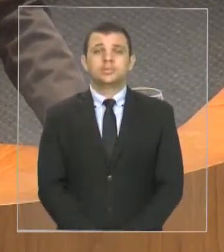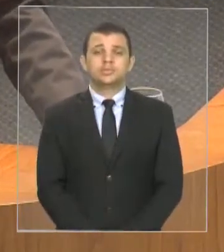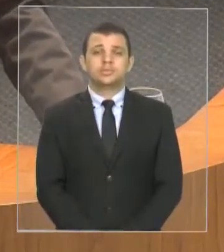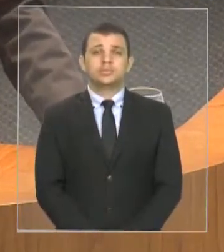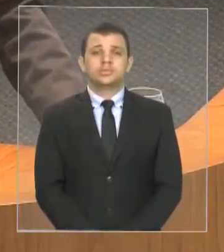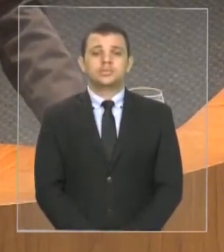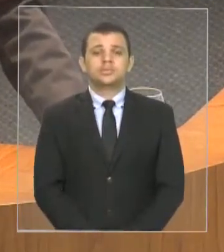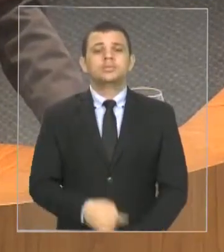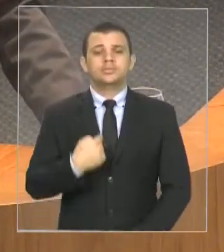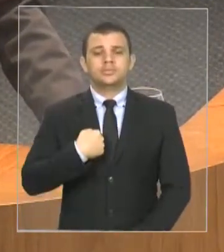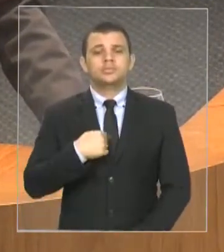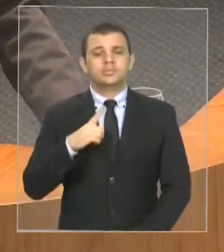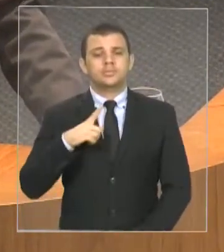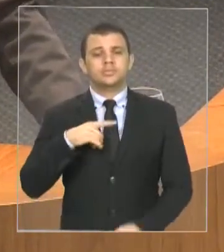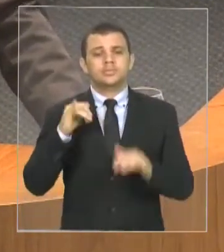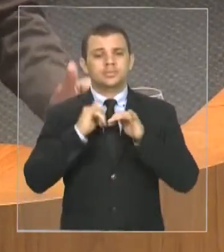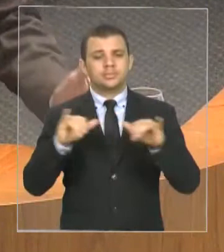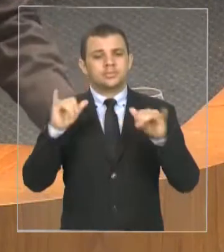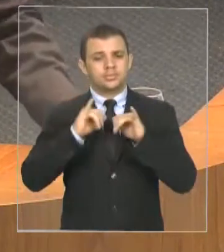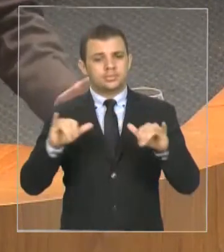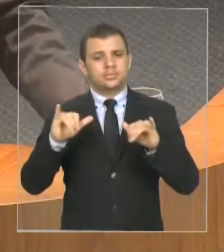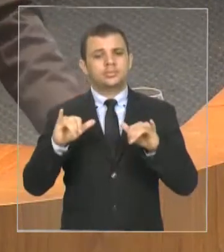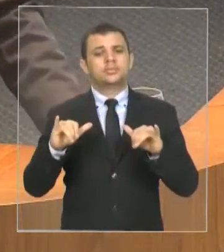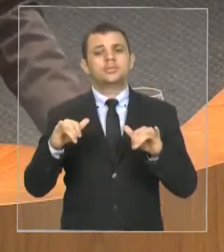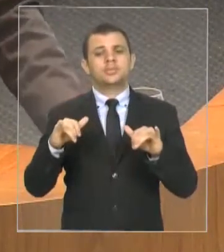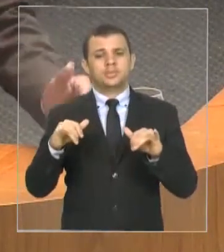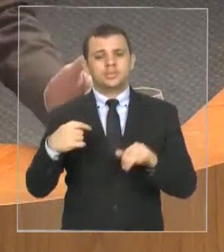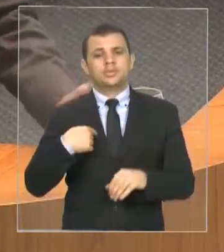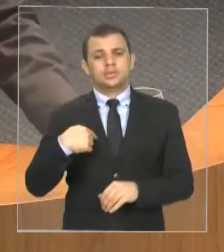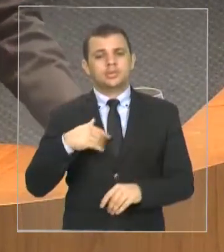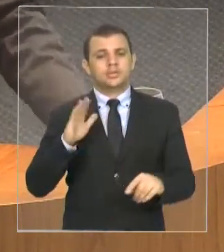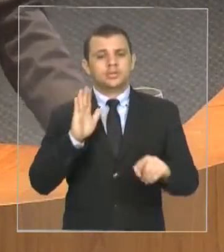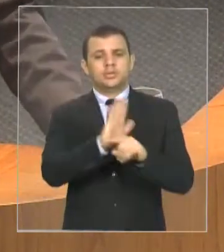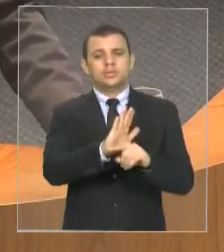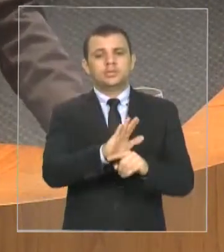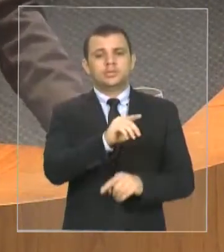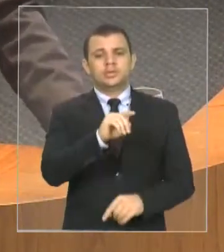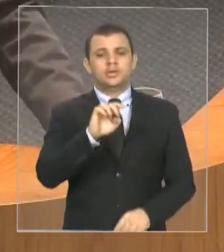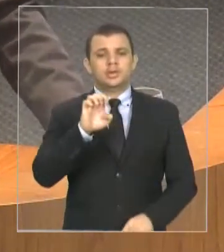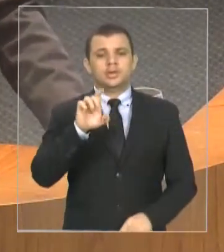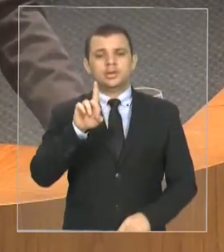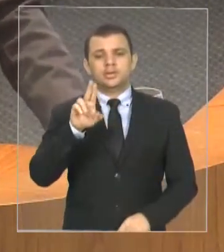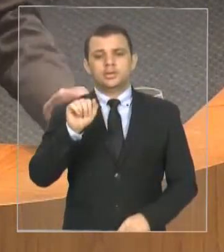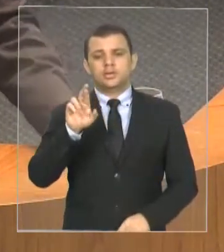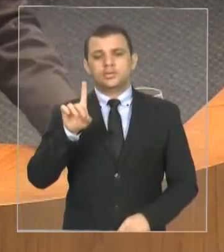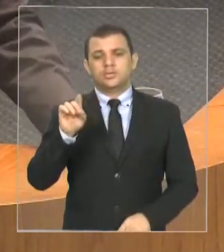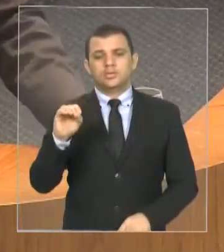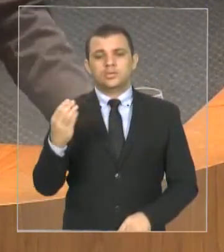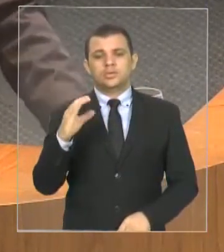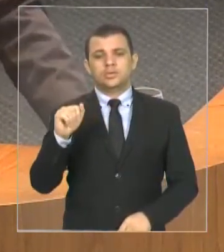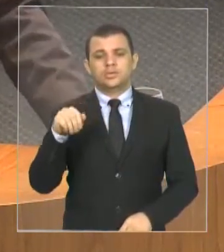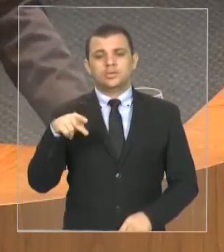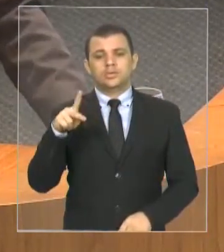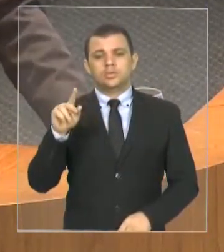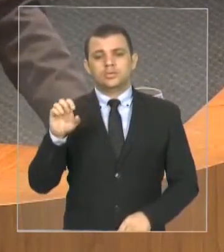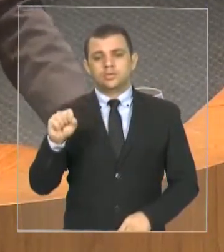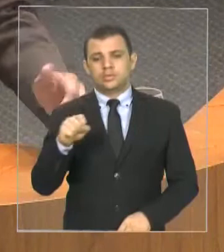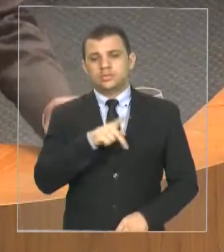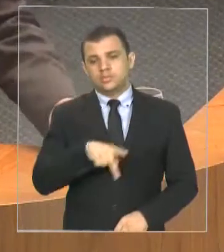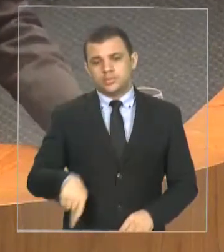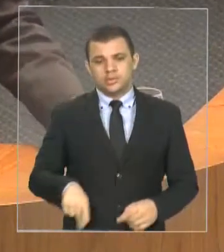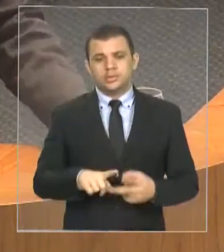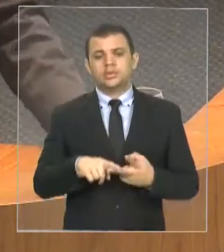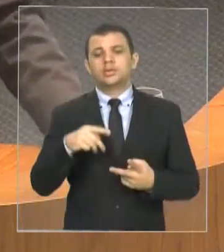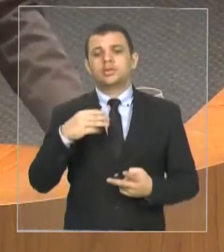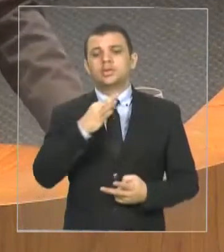Fiz campanha para Eduardo Campos, presidente, Marina, senador Roberto Rocha,